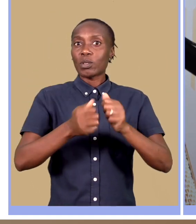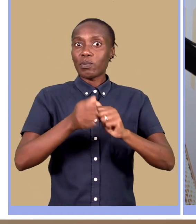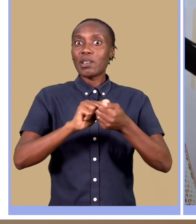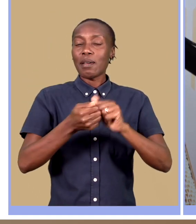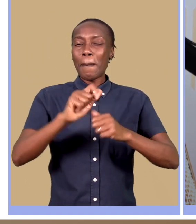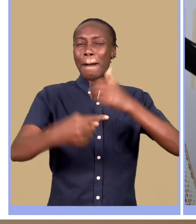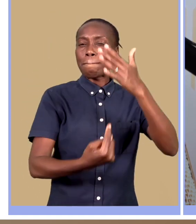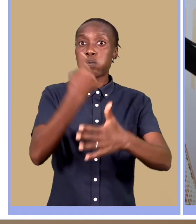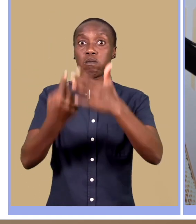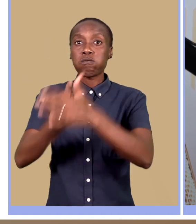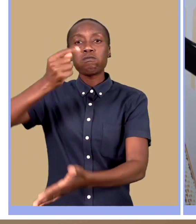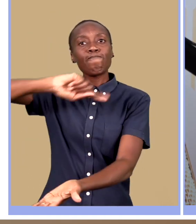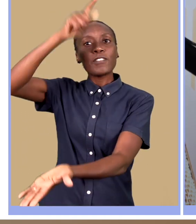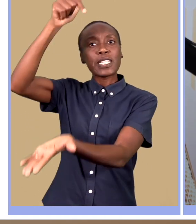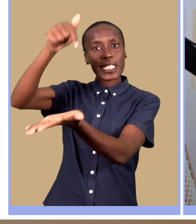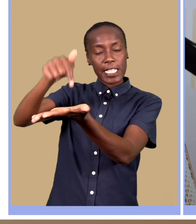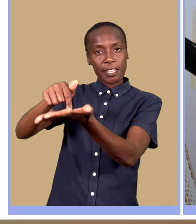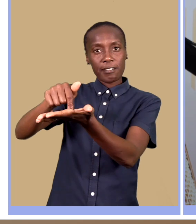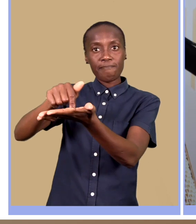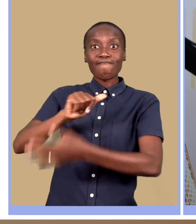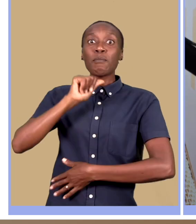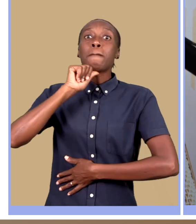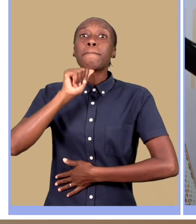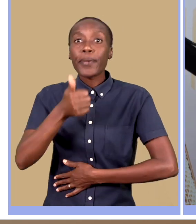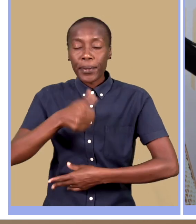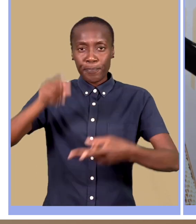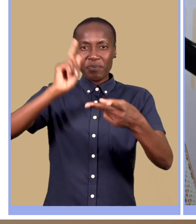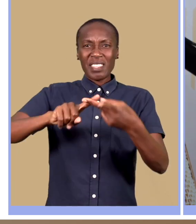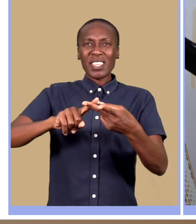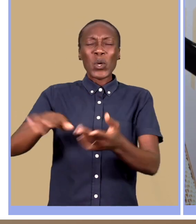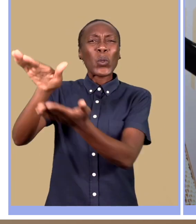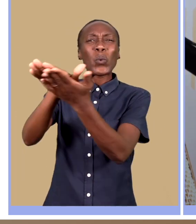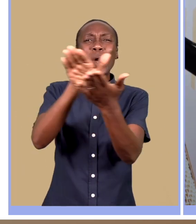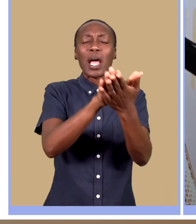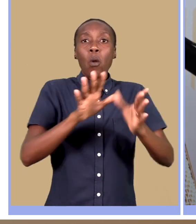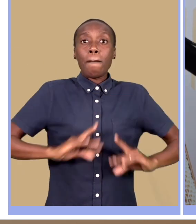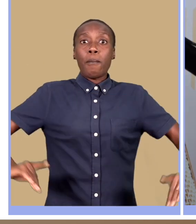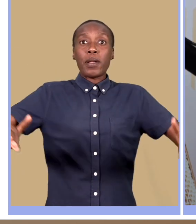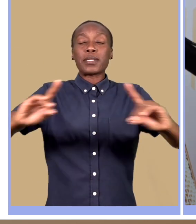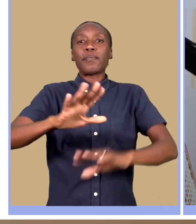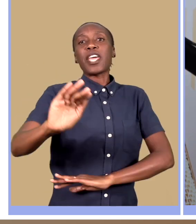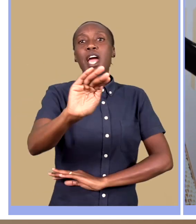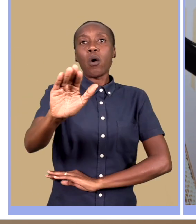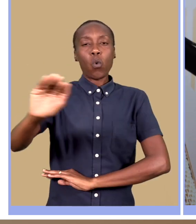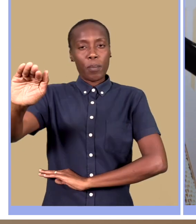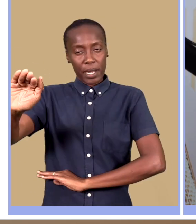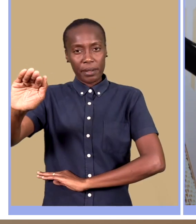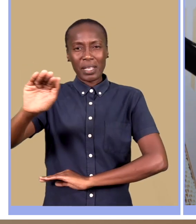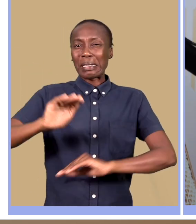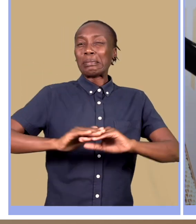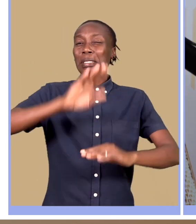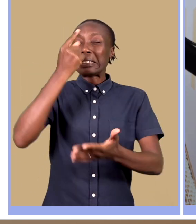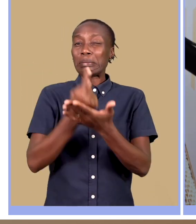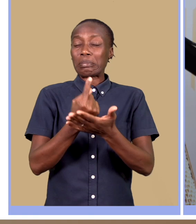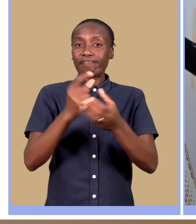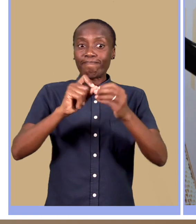degradação ambiental nas cidades e em aldeias densamente povoadas. Portanto, eu acho que nós temos que